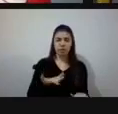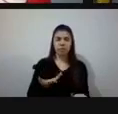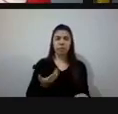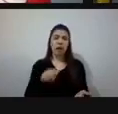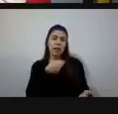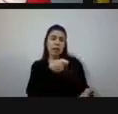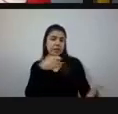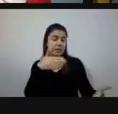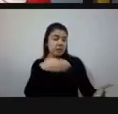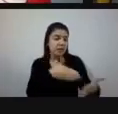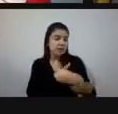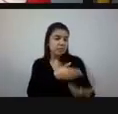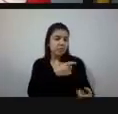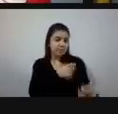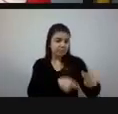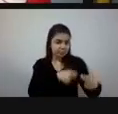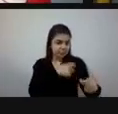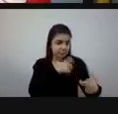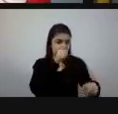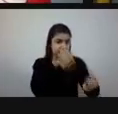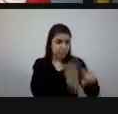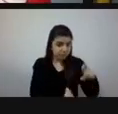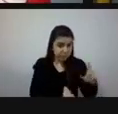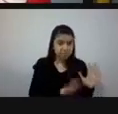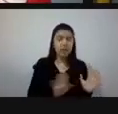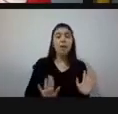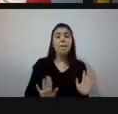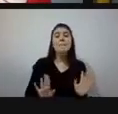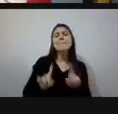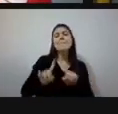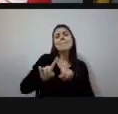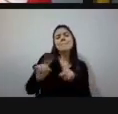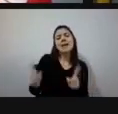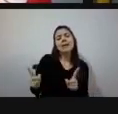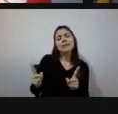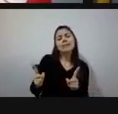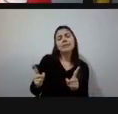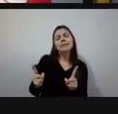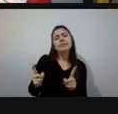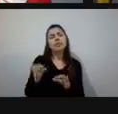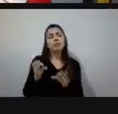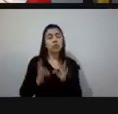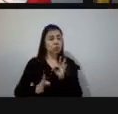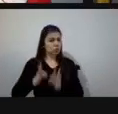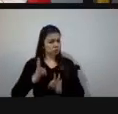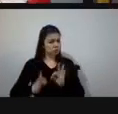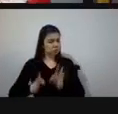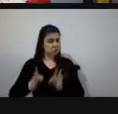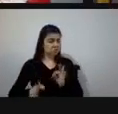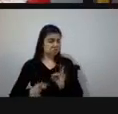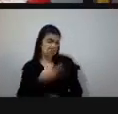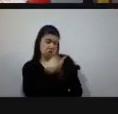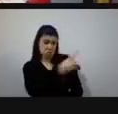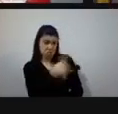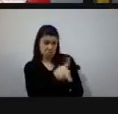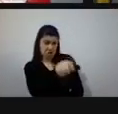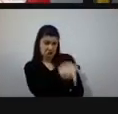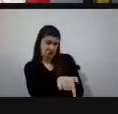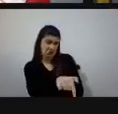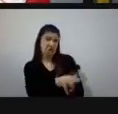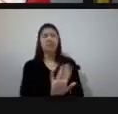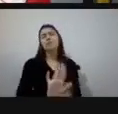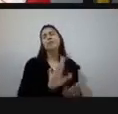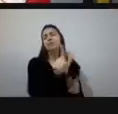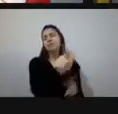vai, do abusador, de quem pratica violência. Mas digamos que o juiz reconhece isso numa sentença criminal e absolve ele. Tem uma